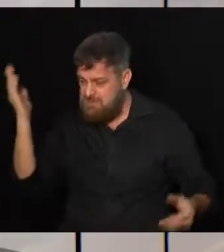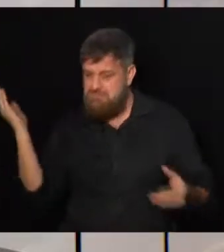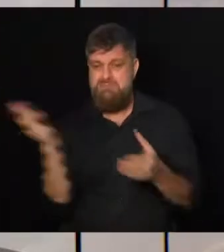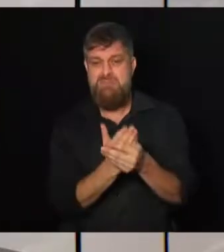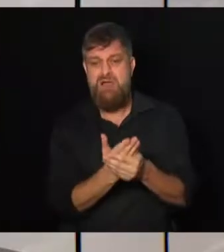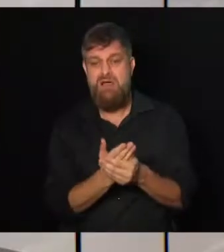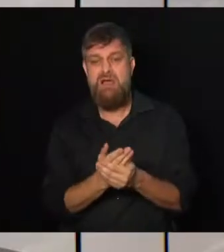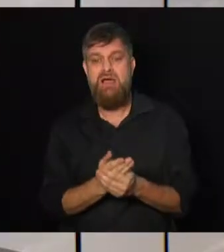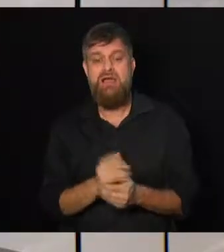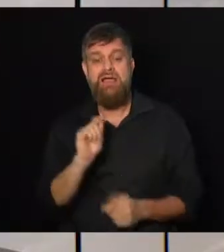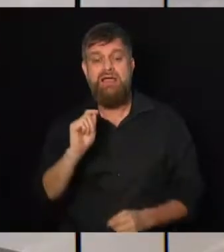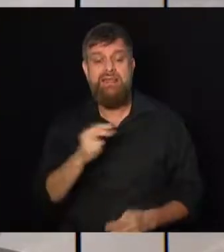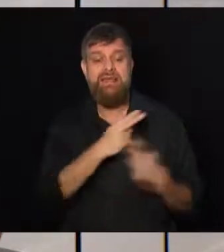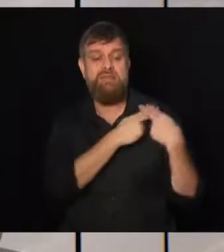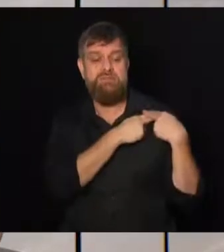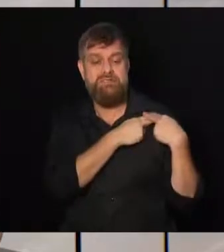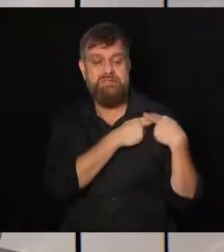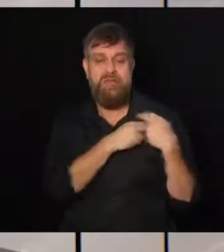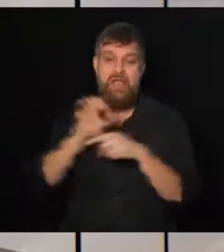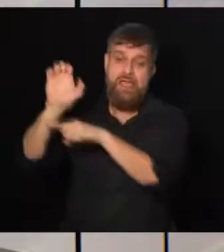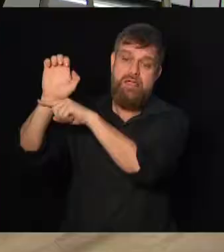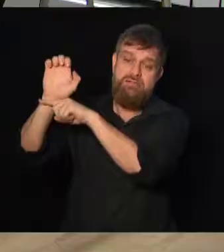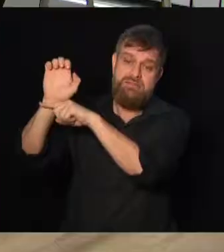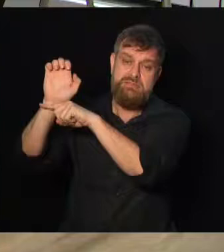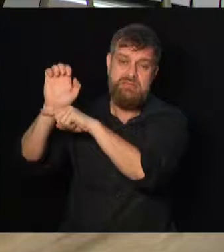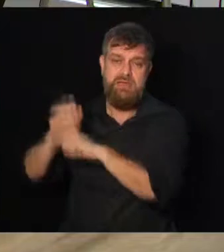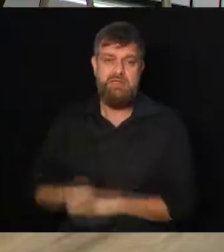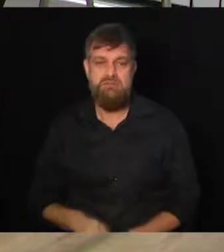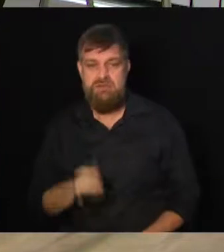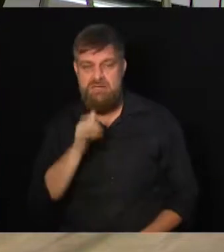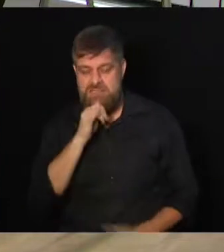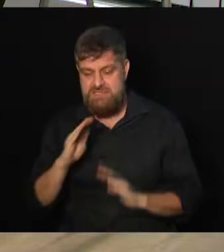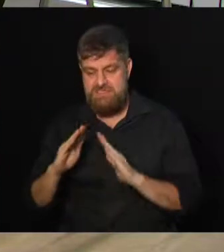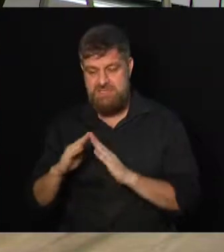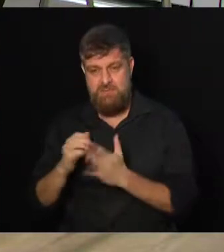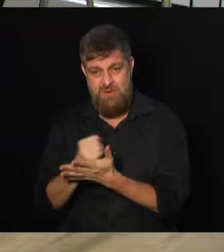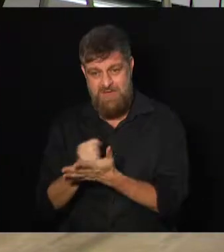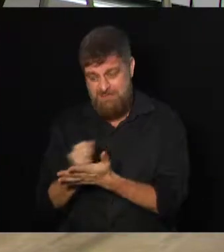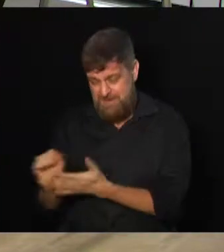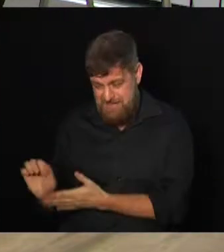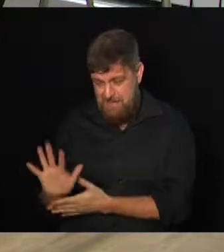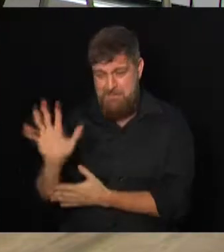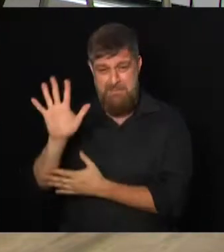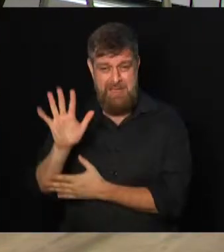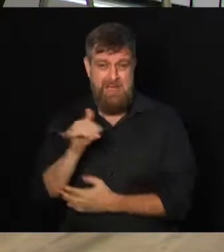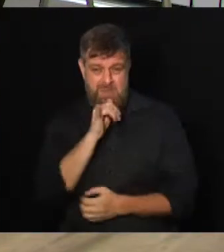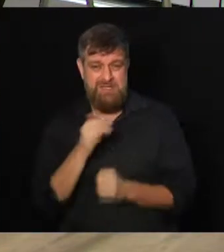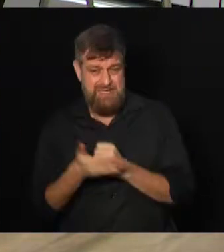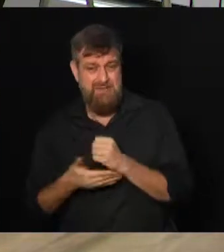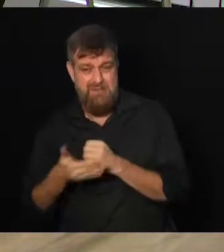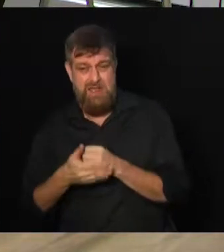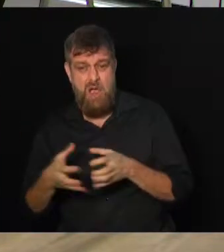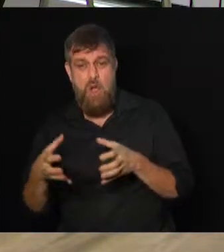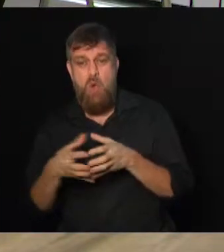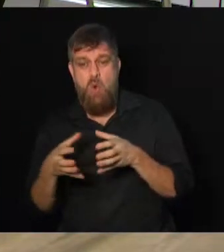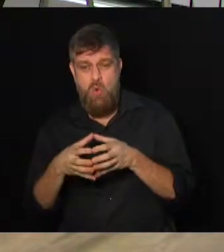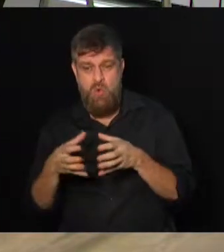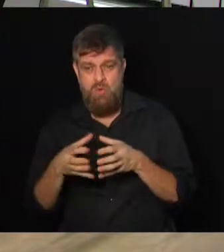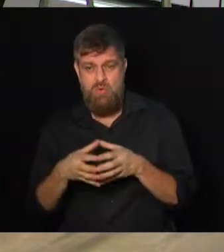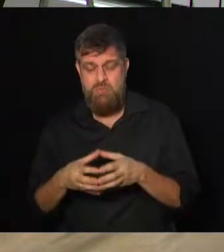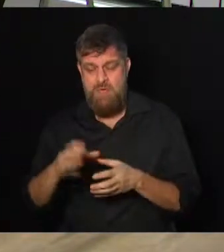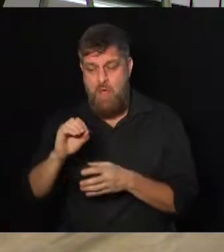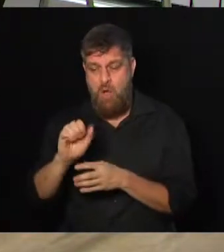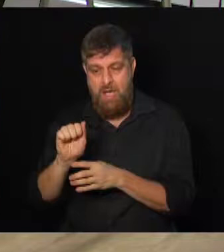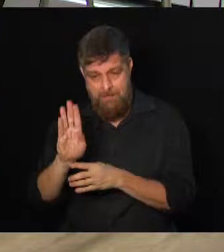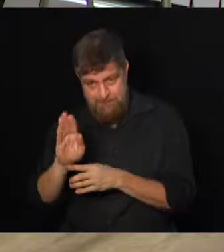verdade quem resolve essa questão é o Estado. A farmácia de alto custo é um exemplo básico. A Comissão de Saúde da OAB, ela dá esse